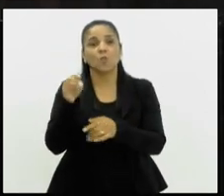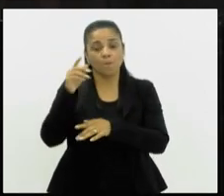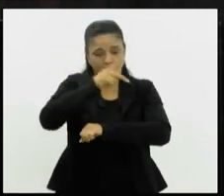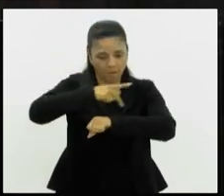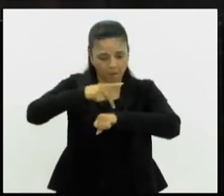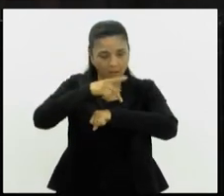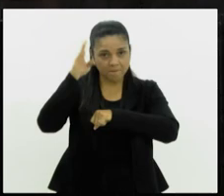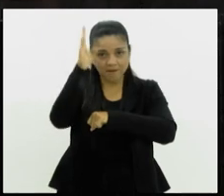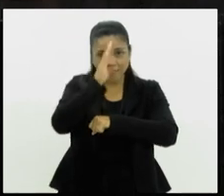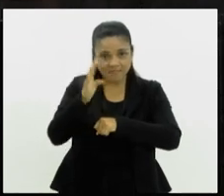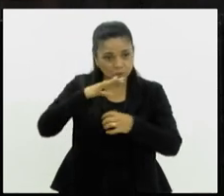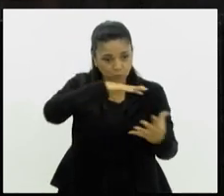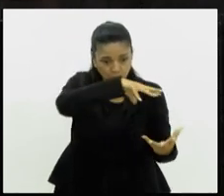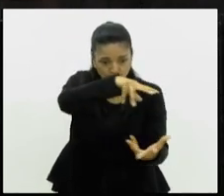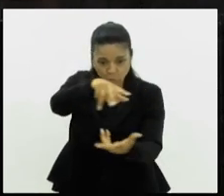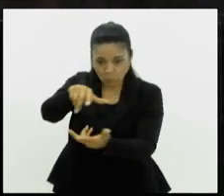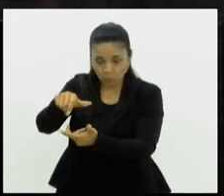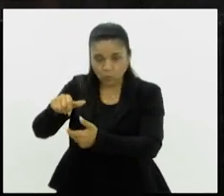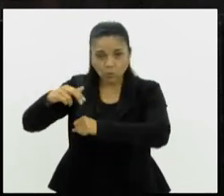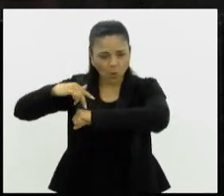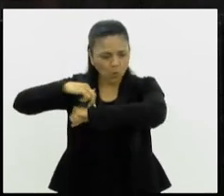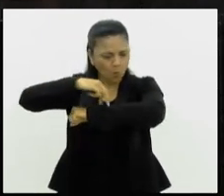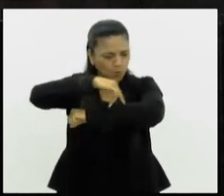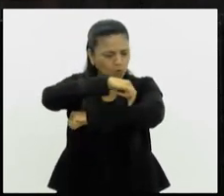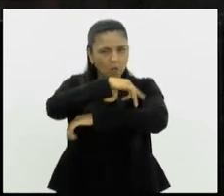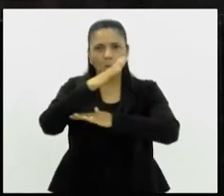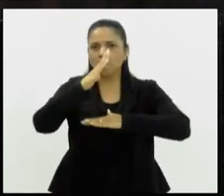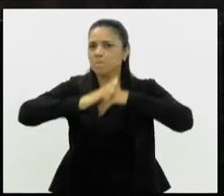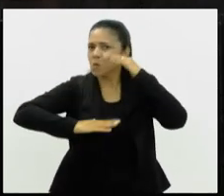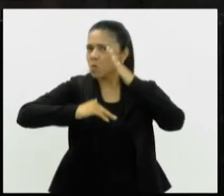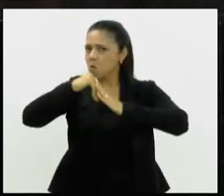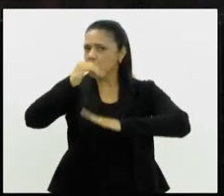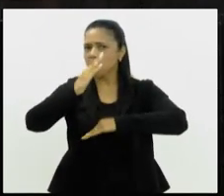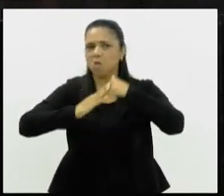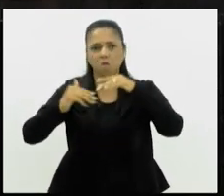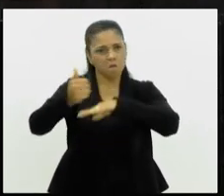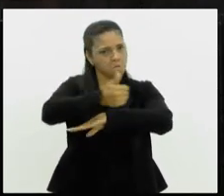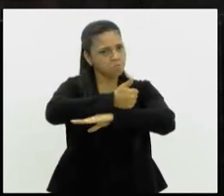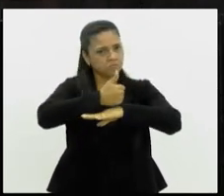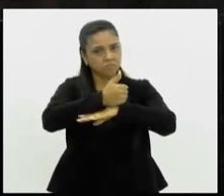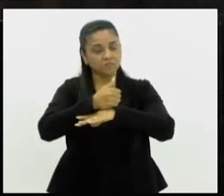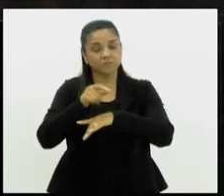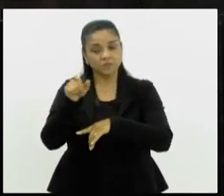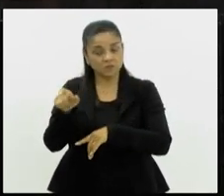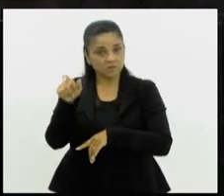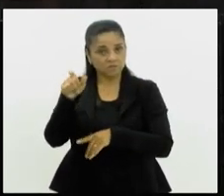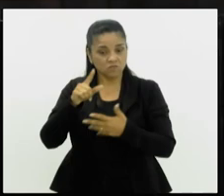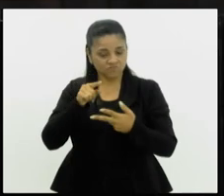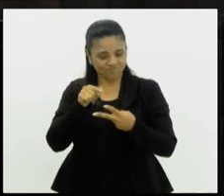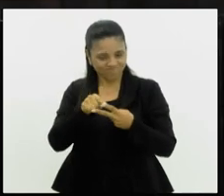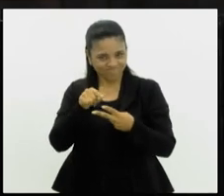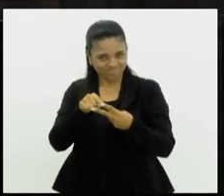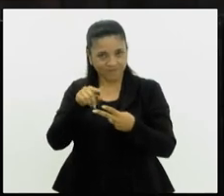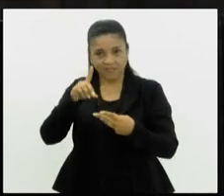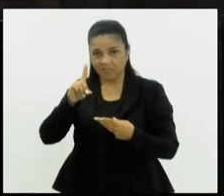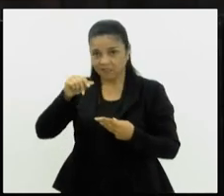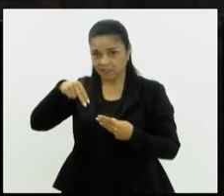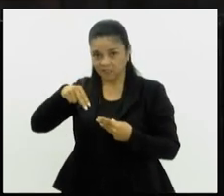rede internacional como modelo profissional. E esse rapaz dizia, quando viu a foto da